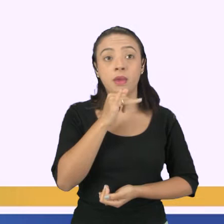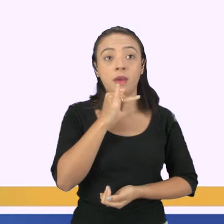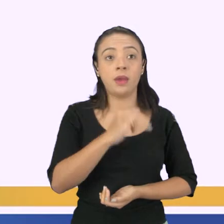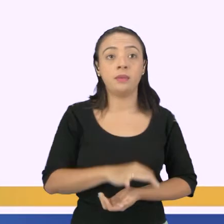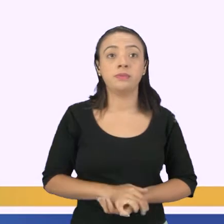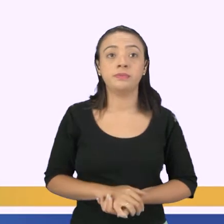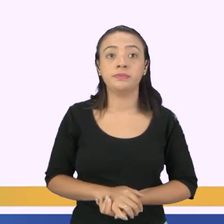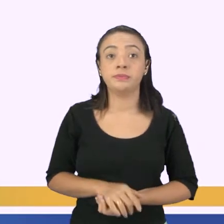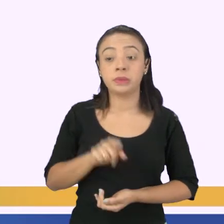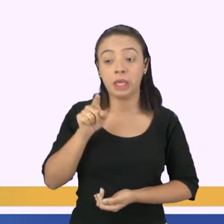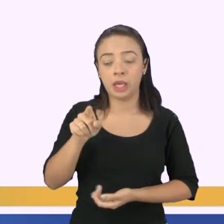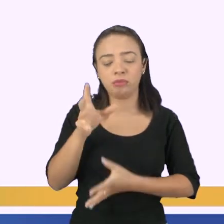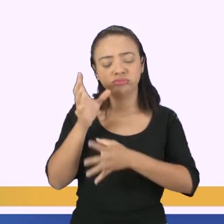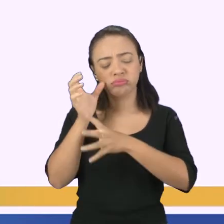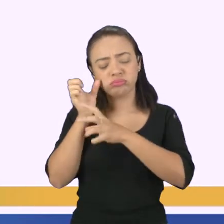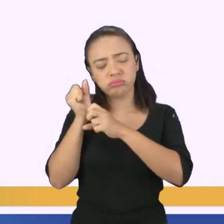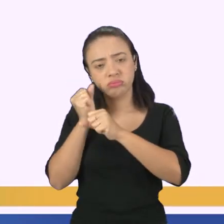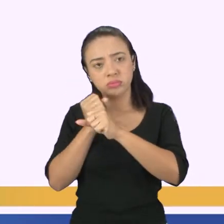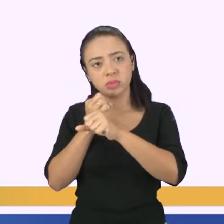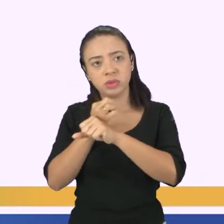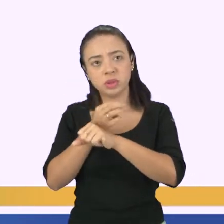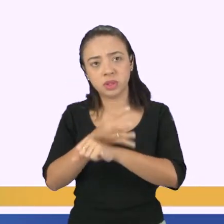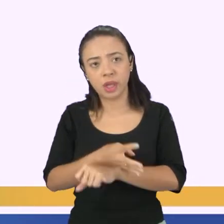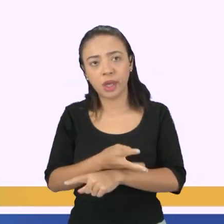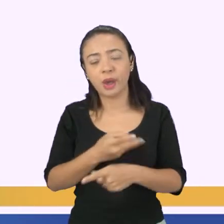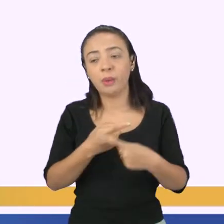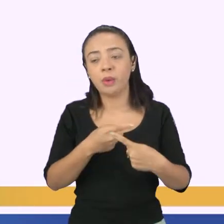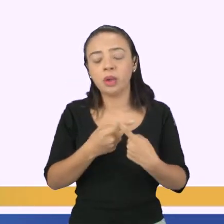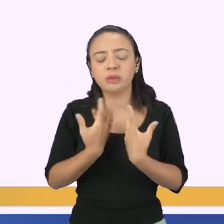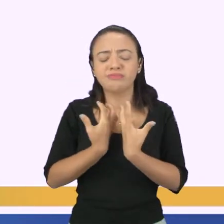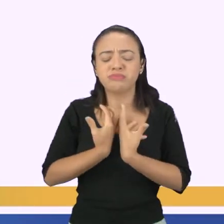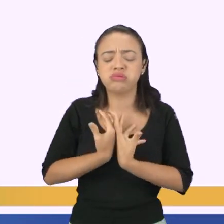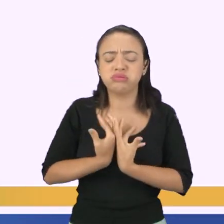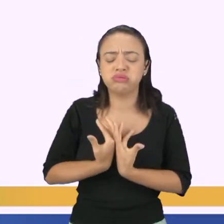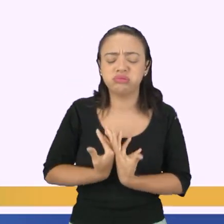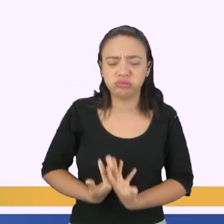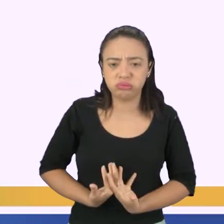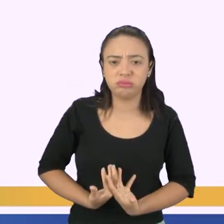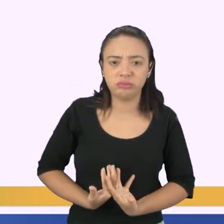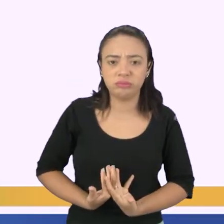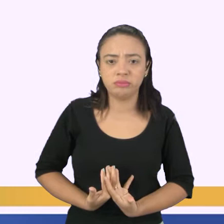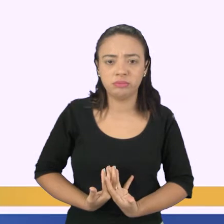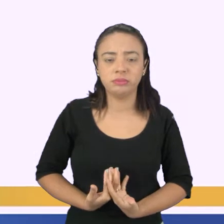exemplo. Ele dormiu cedo porque estava muito cansado.